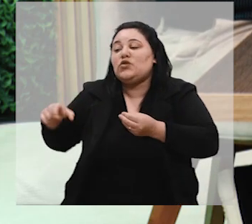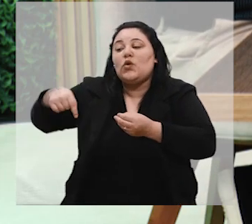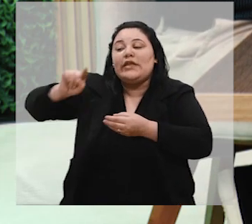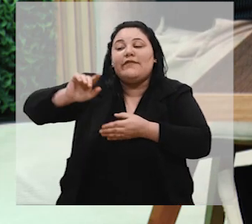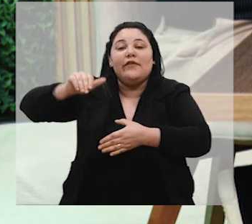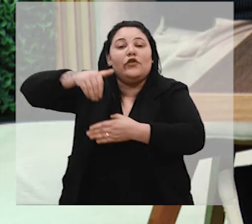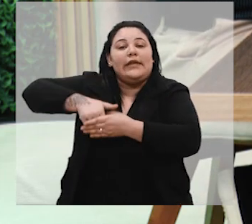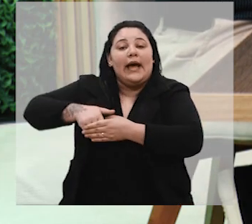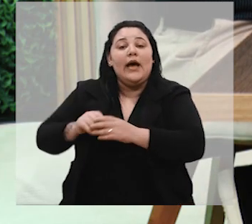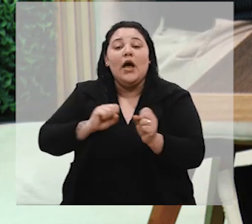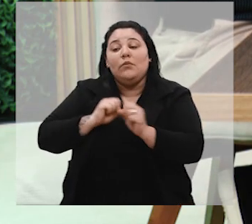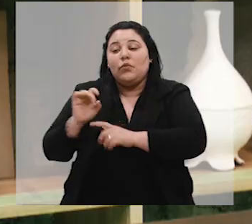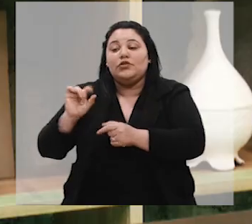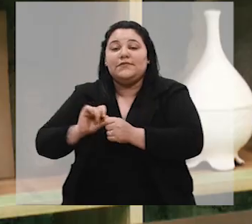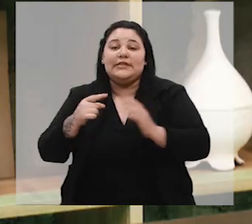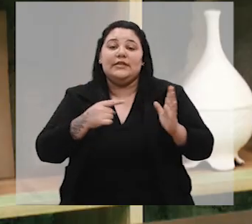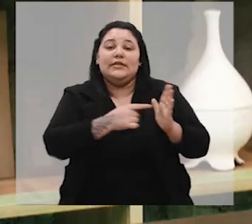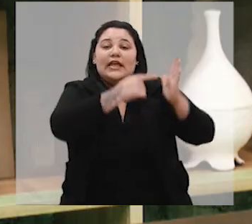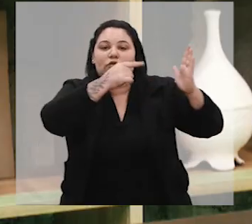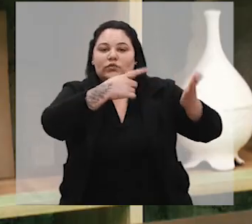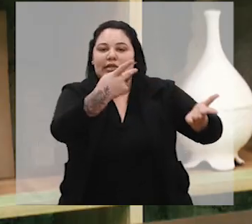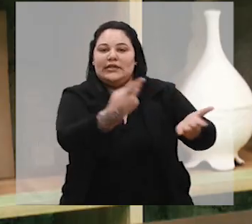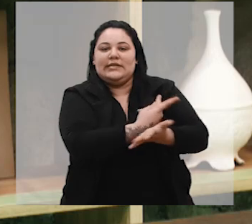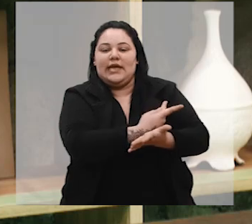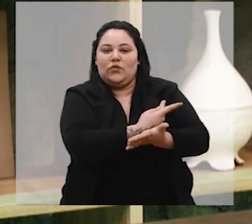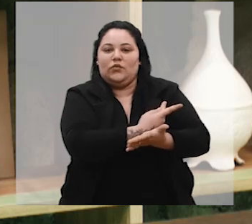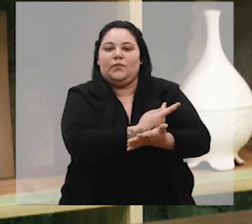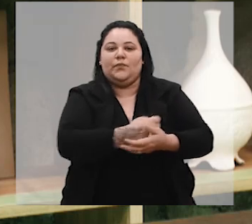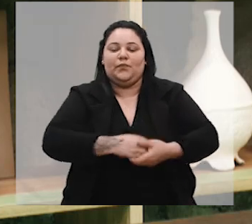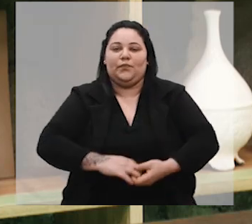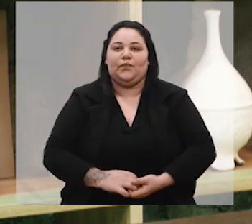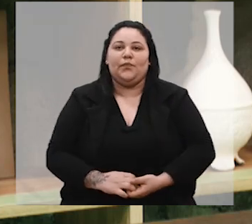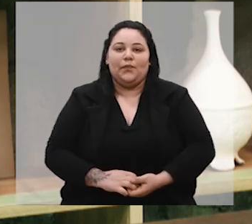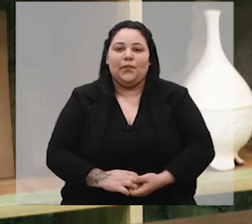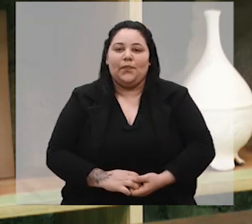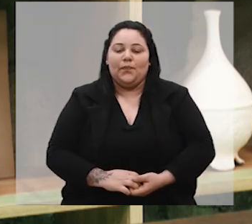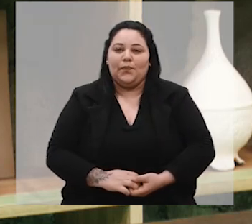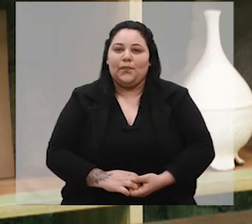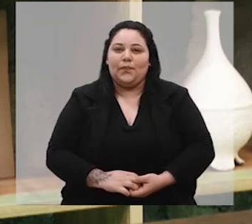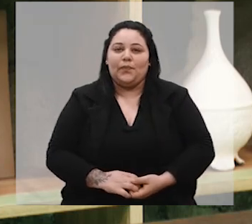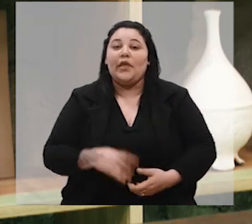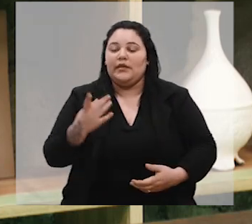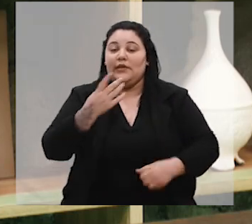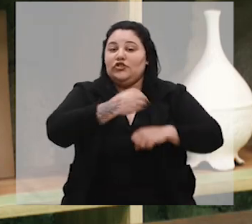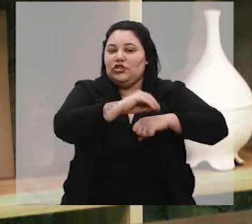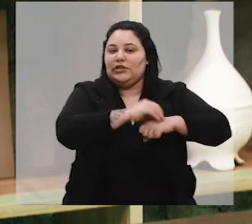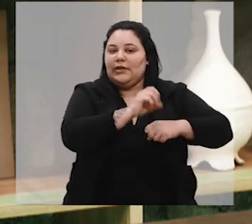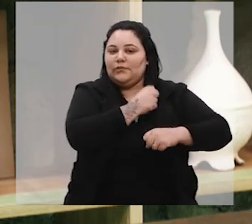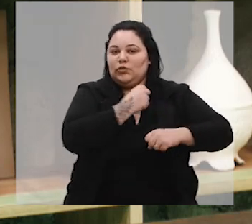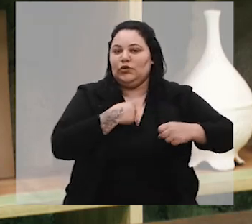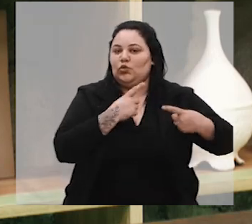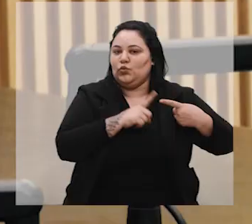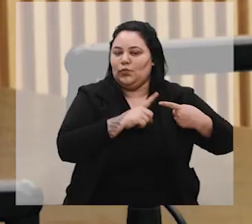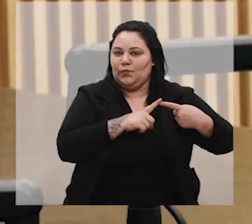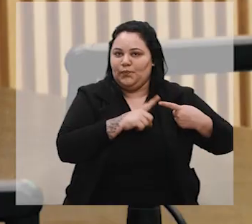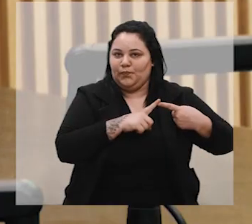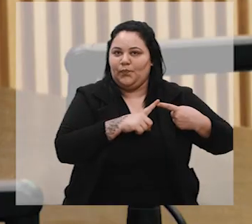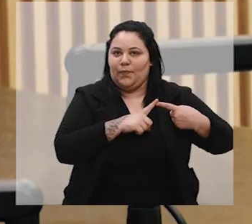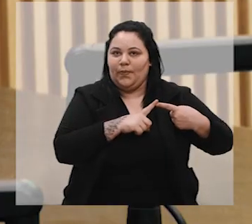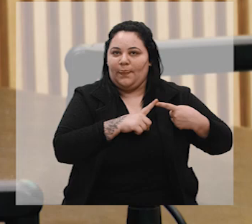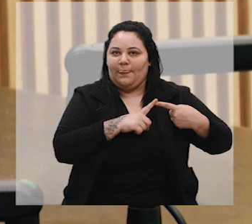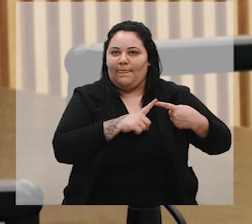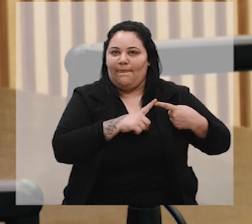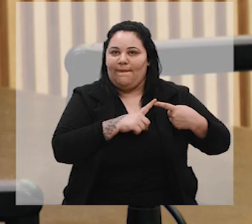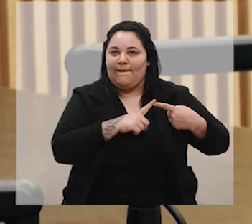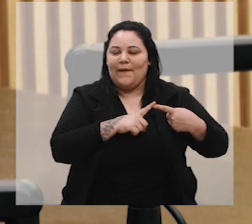eleitor pode denunciar essa irregularidade pelo Tribunal Regional Eleitoral? Bom, vamos de dica número 1, e